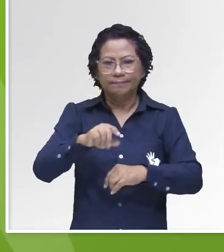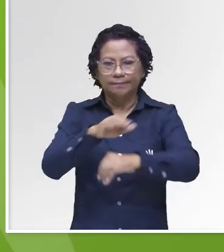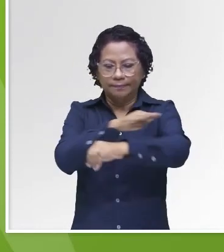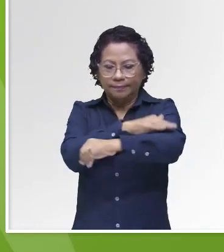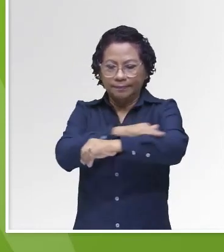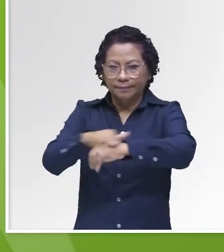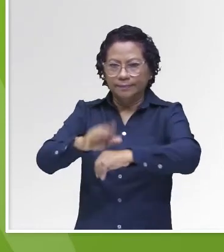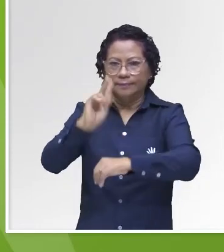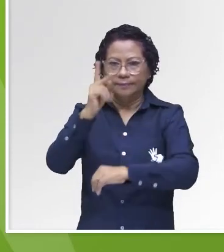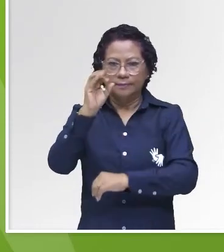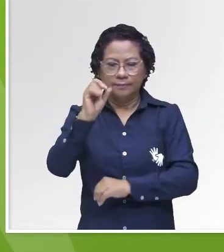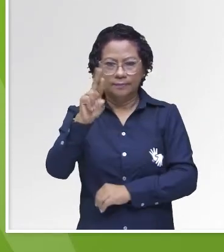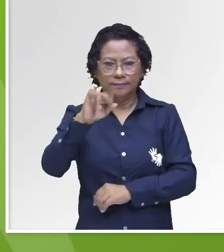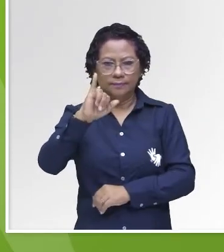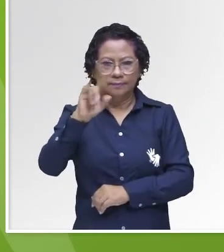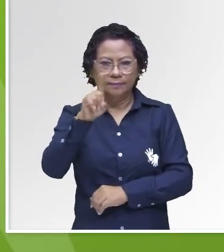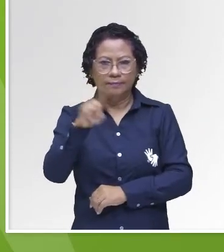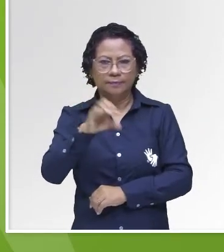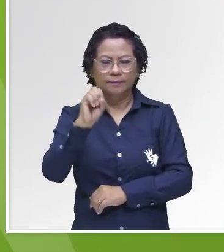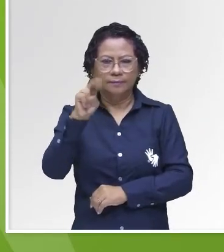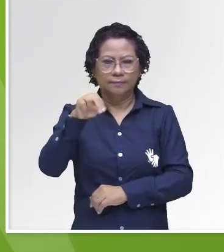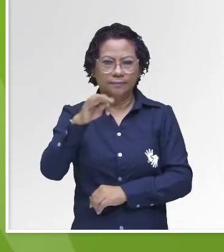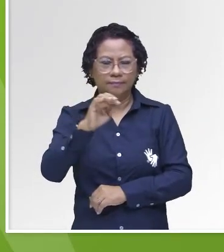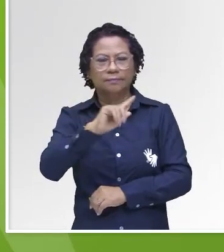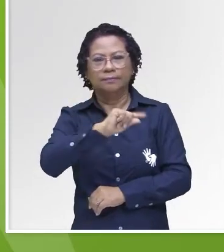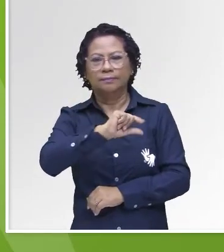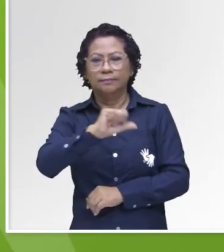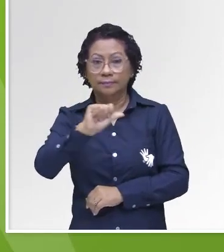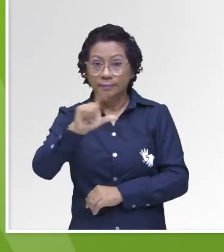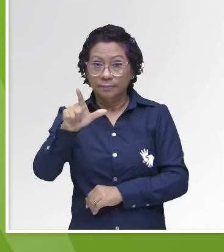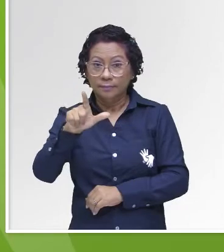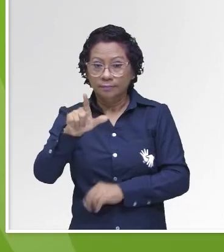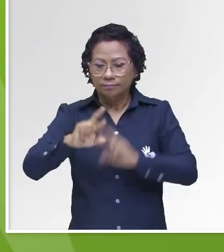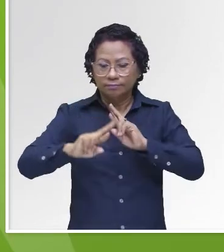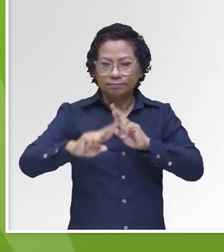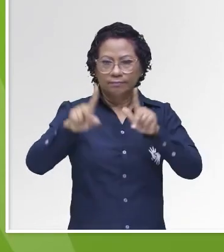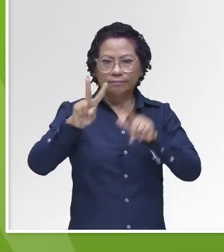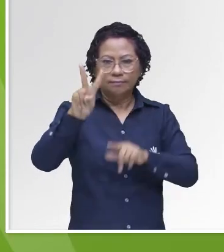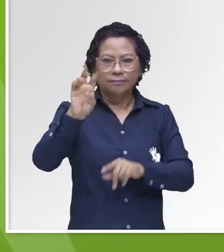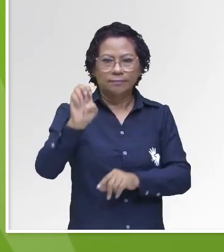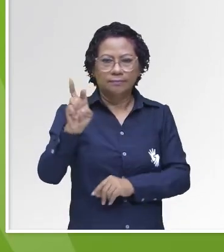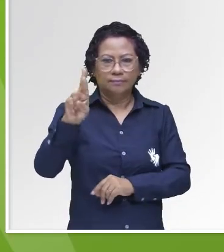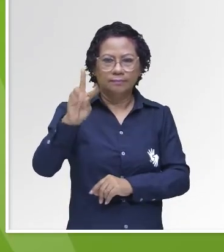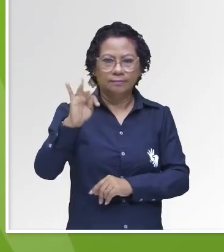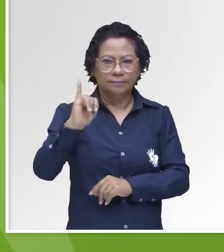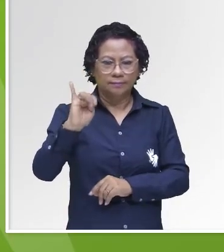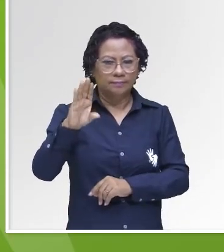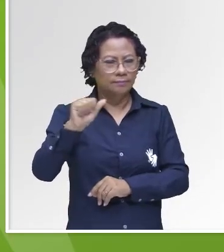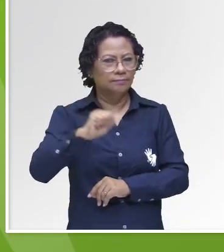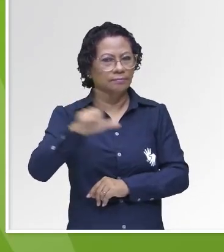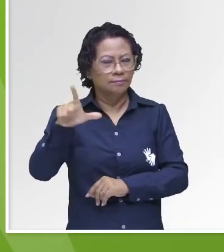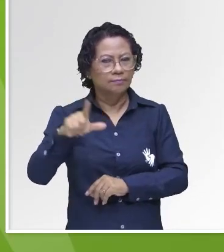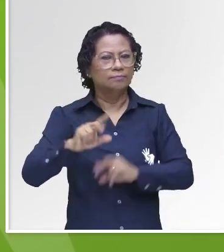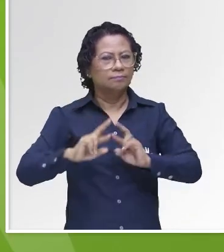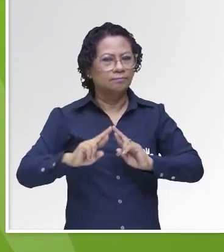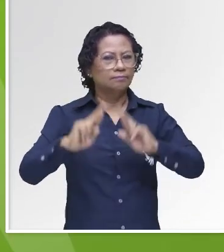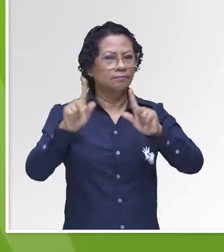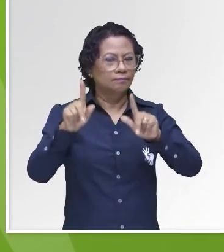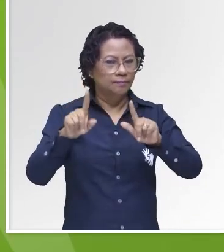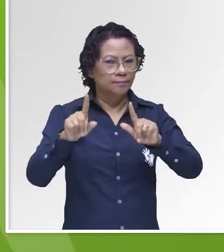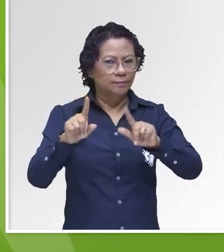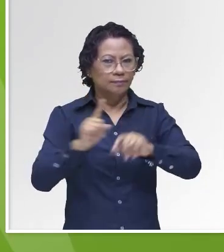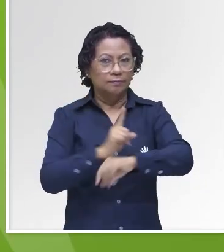vertical, tá certo? As equações são diferentes. Por quê? Porque os movimentos em cada eixo, ele